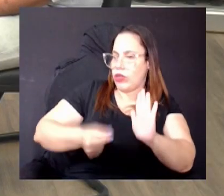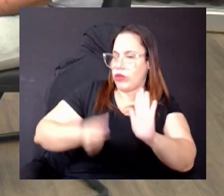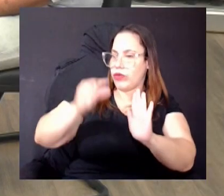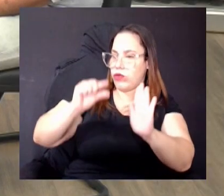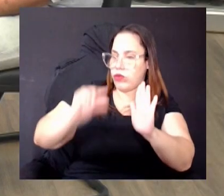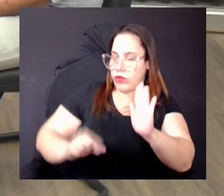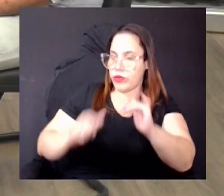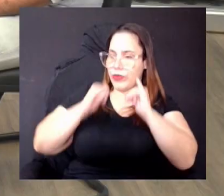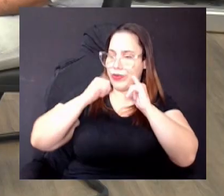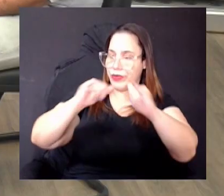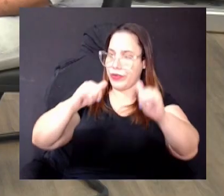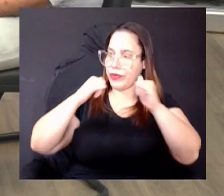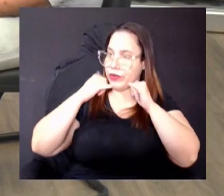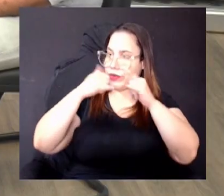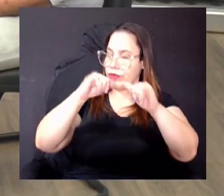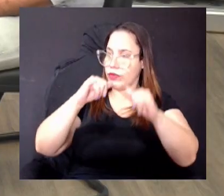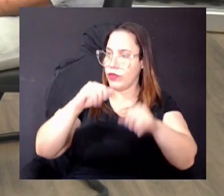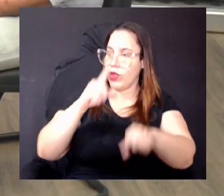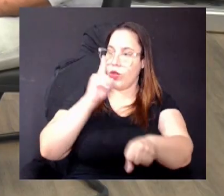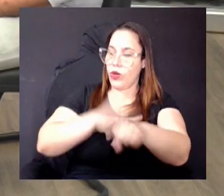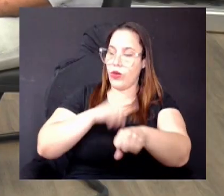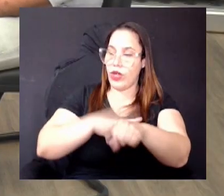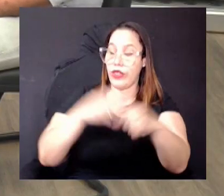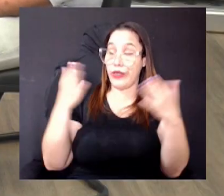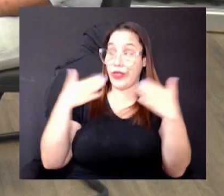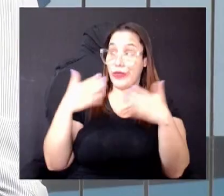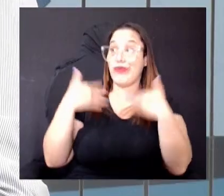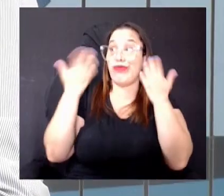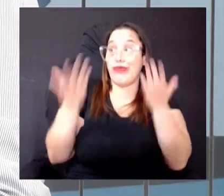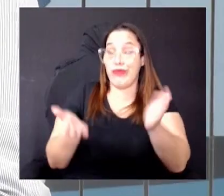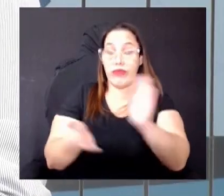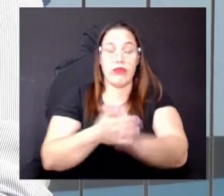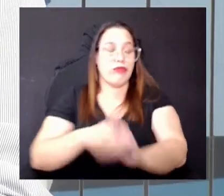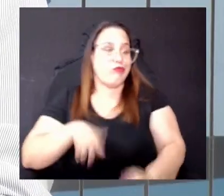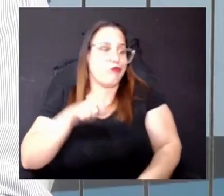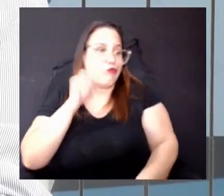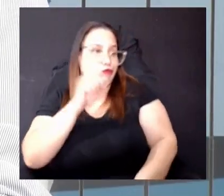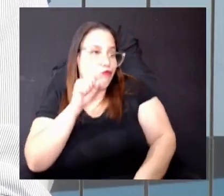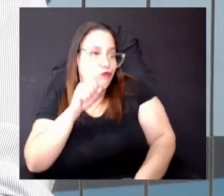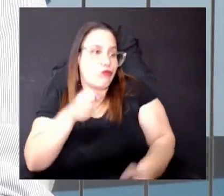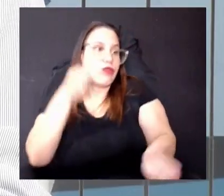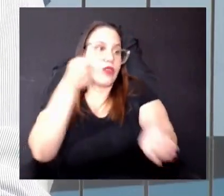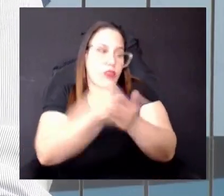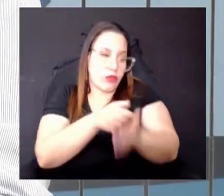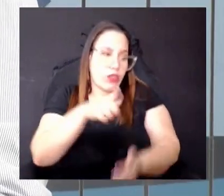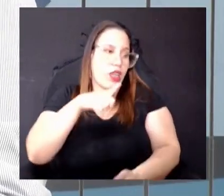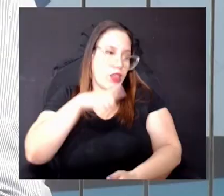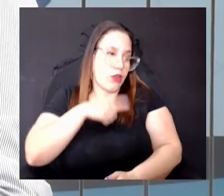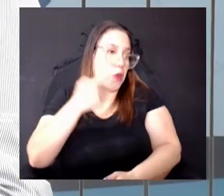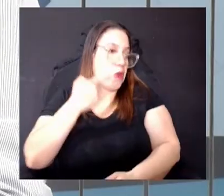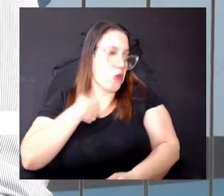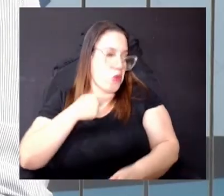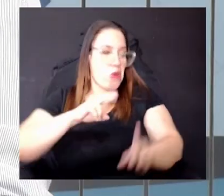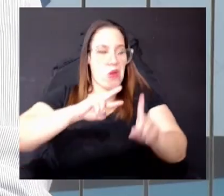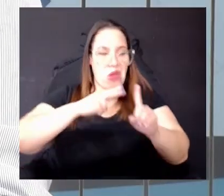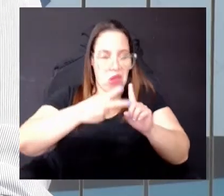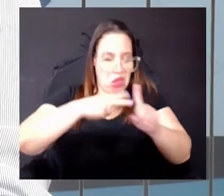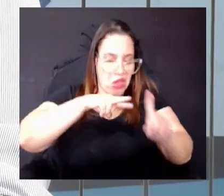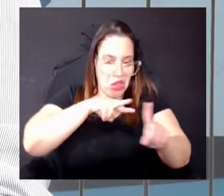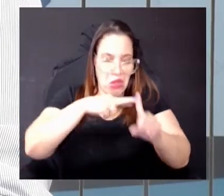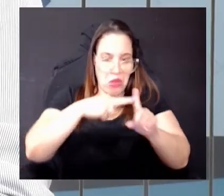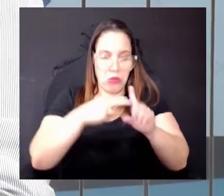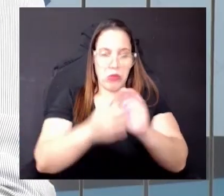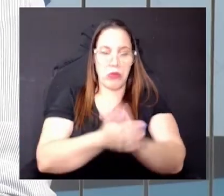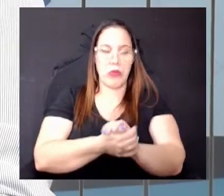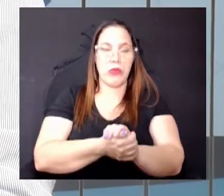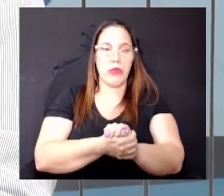energia no horário de verão? Não há dúvidas que ela de fato existe. E o meu ponto de vista, sob o meu ponto de vista, isso é bastante